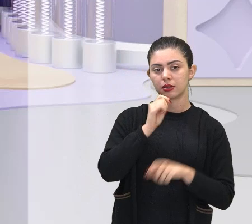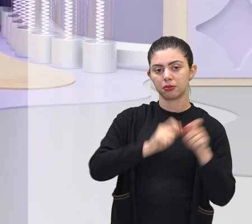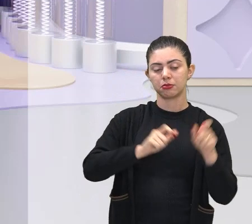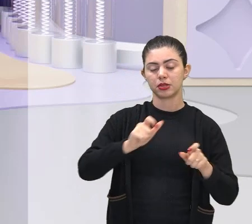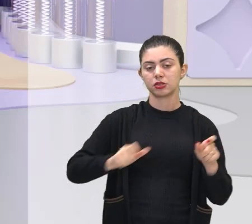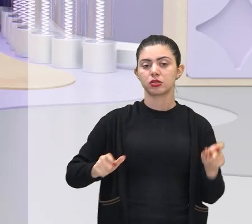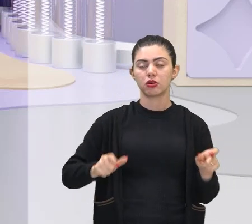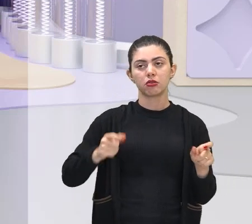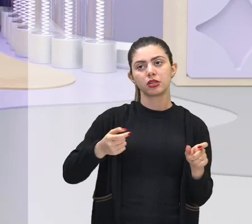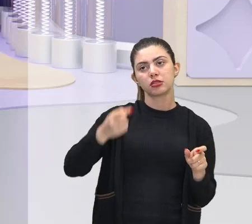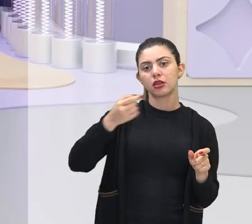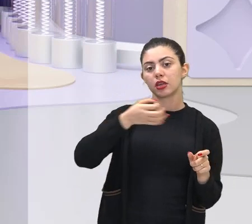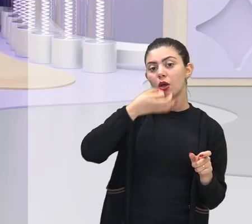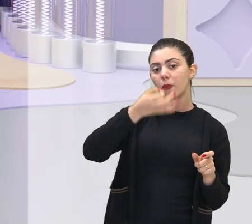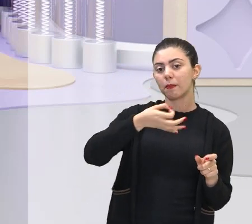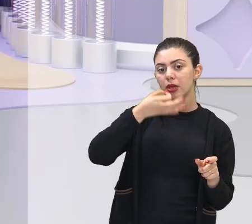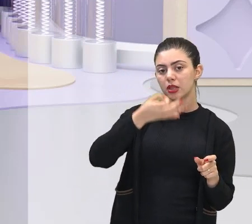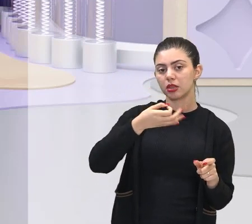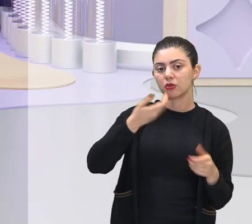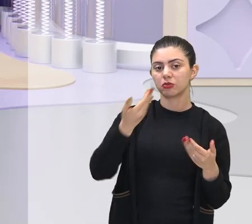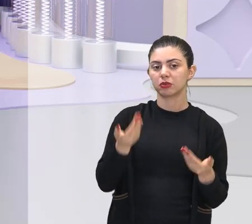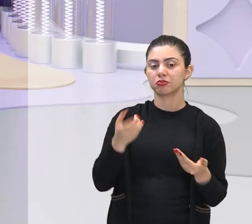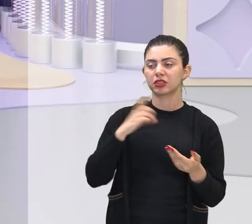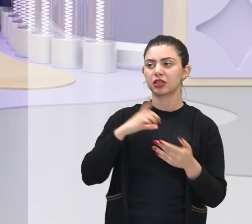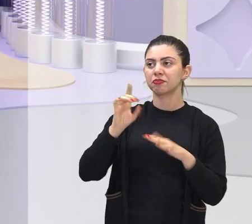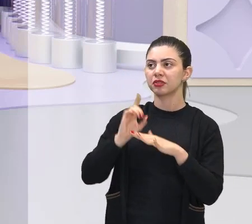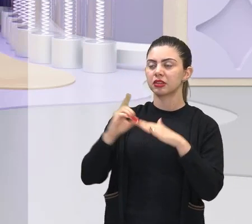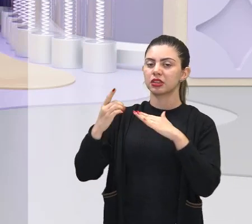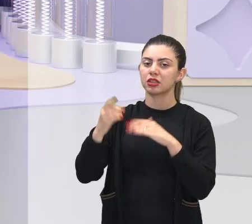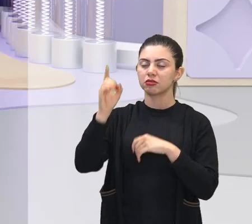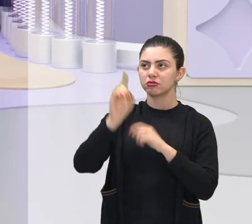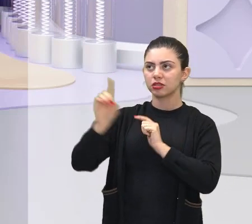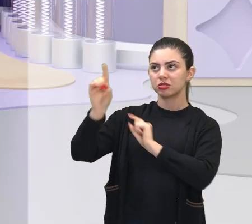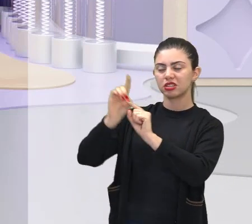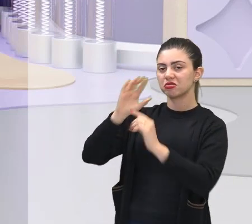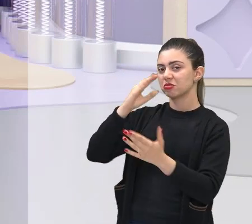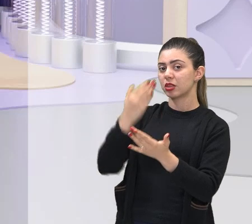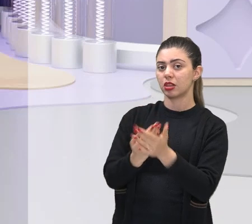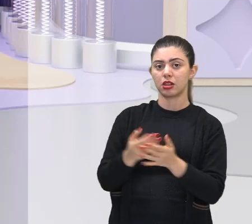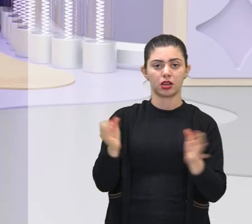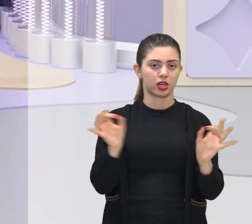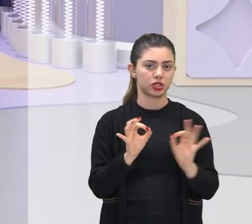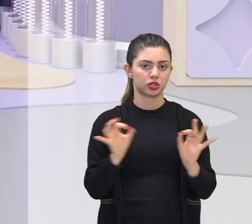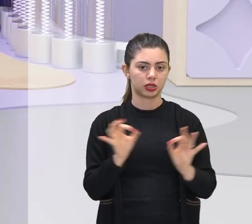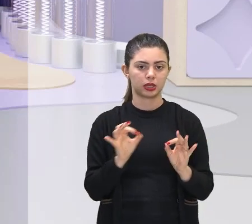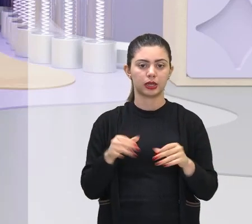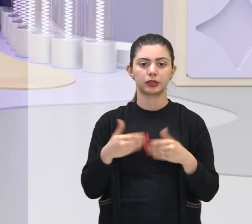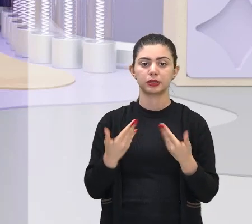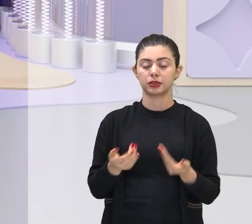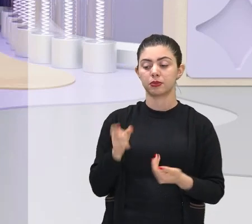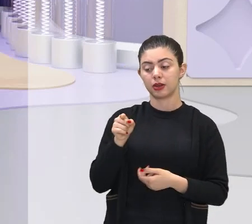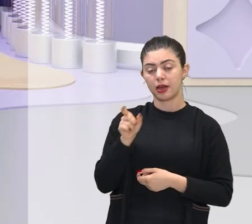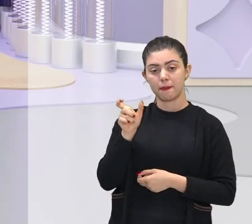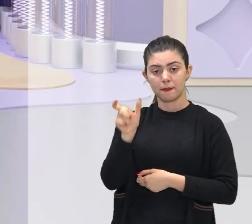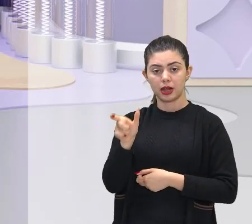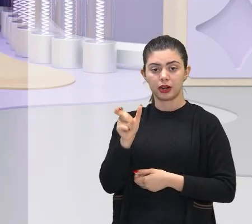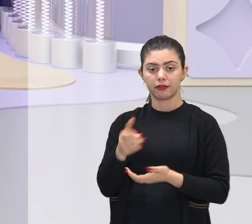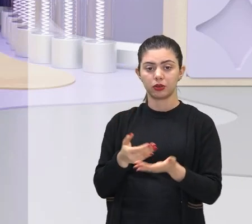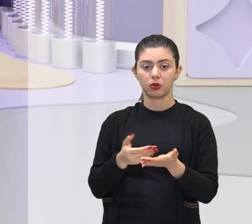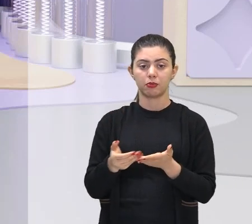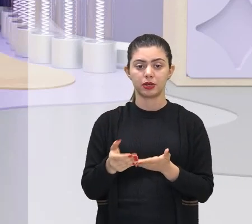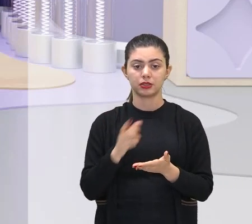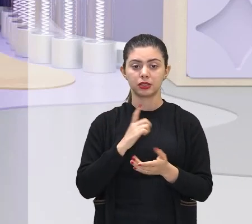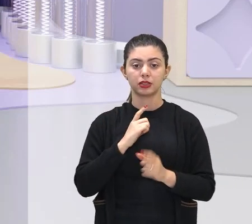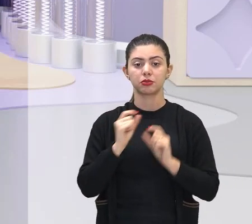pensamento que negam ou desconsideram a existência de divindades. Esse termo deriva do